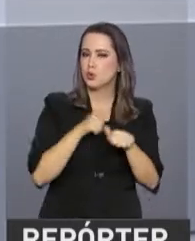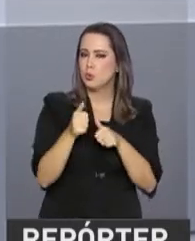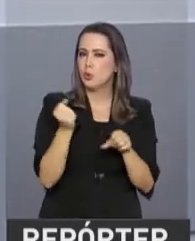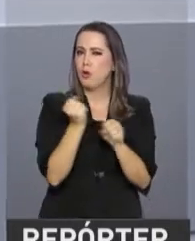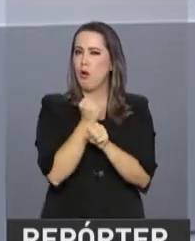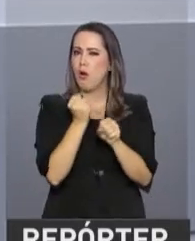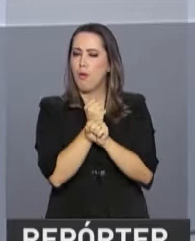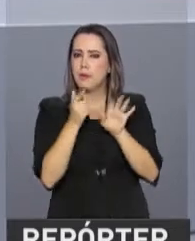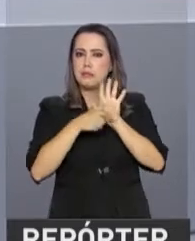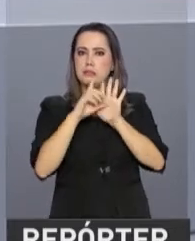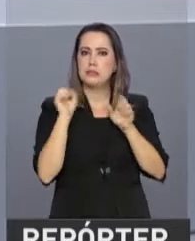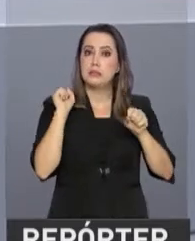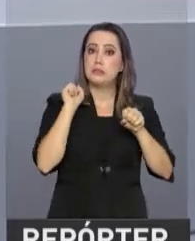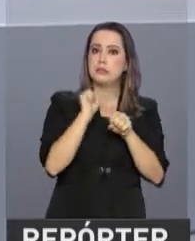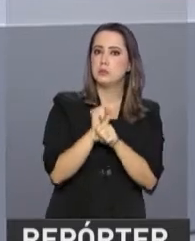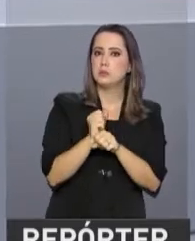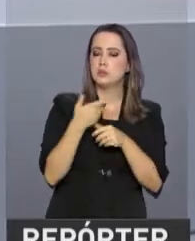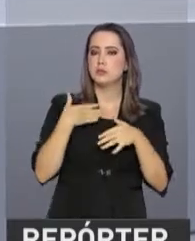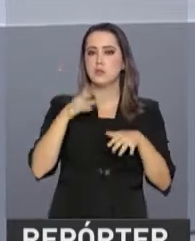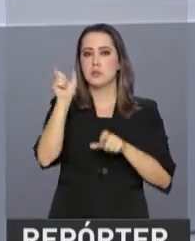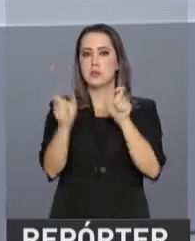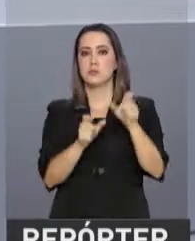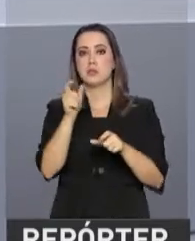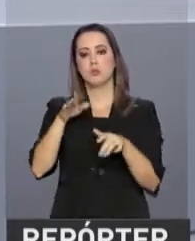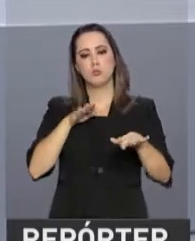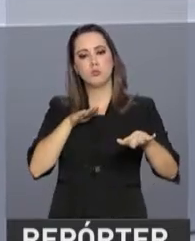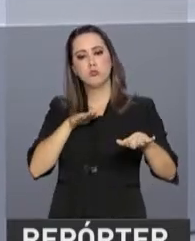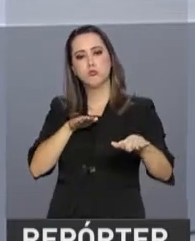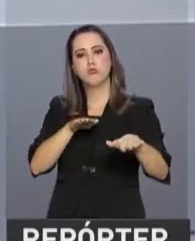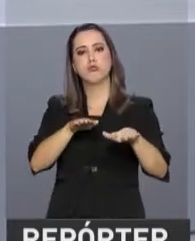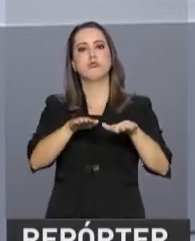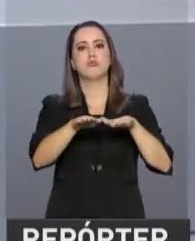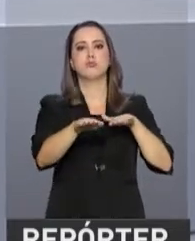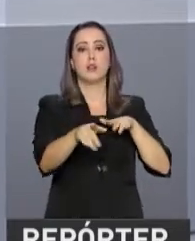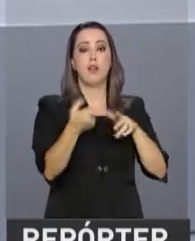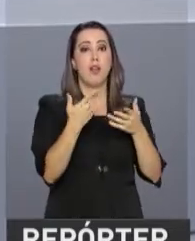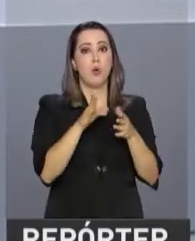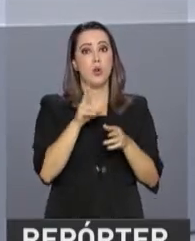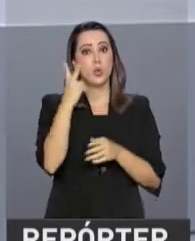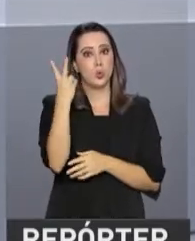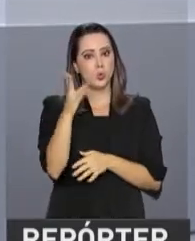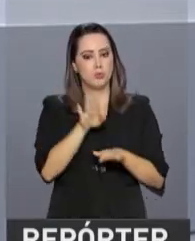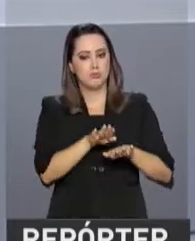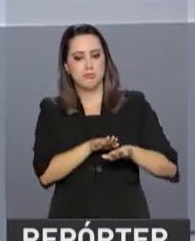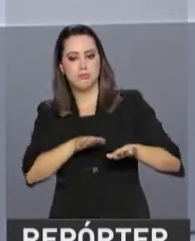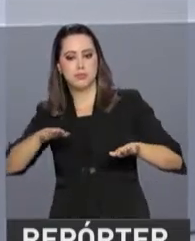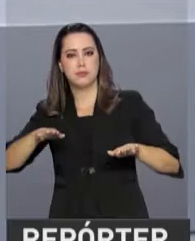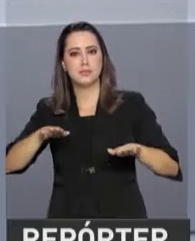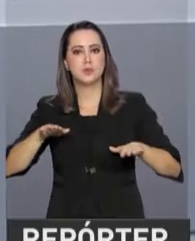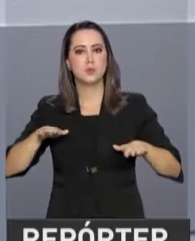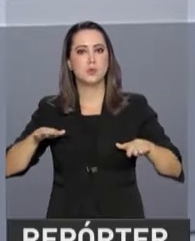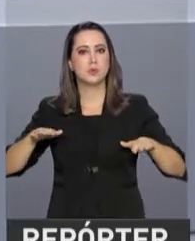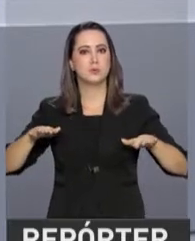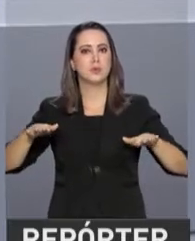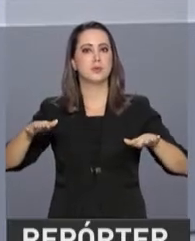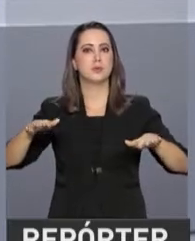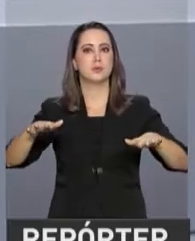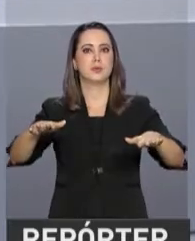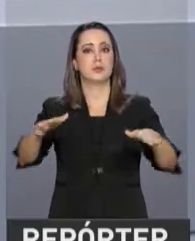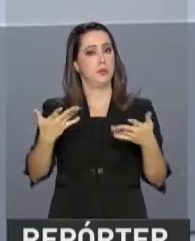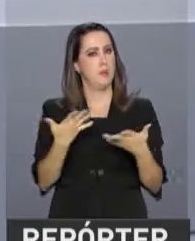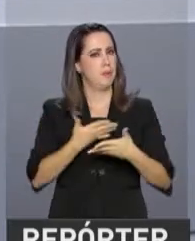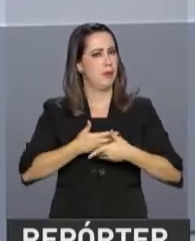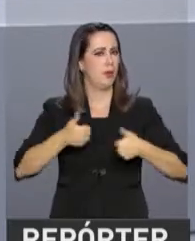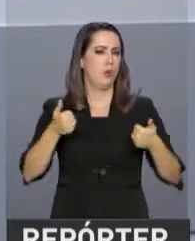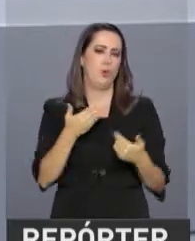que era bastante aguardada pelas pessoas que passam por ali. A duplicação da via é resultado da parceria entre o governo e